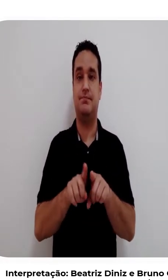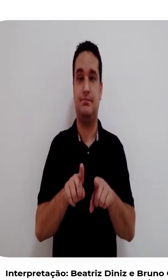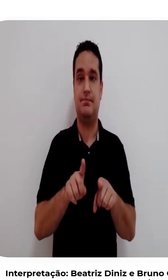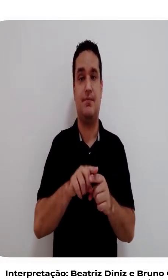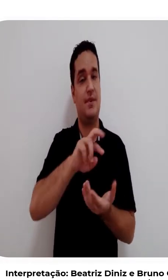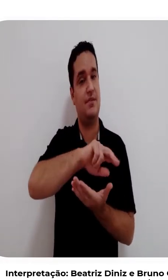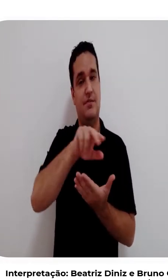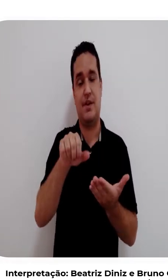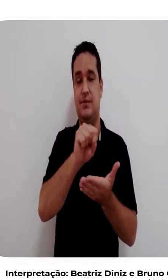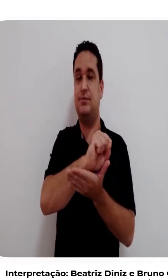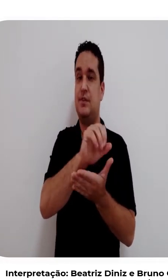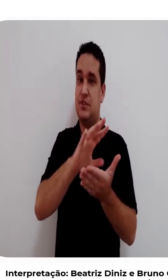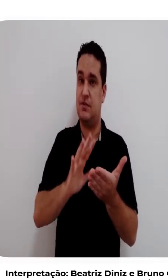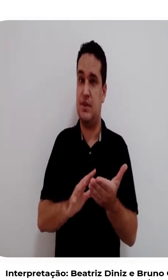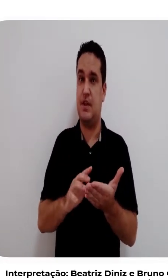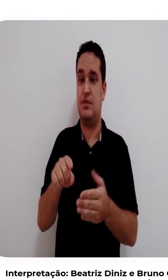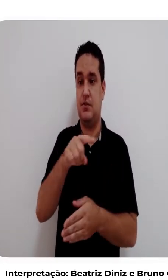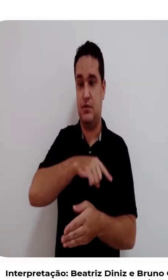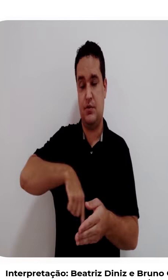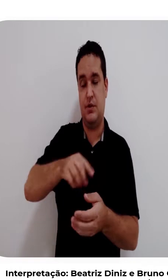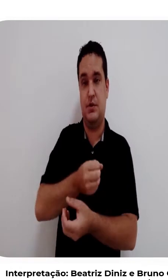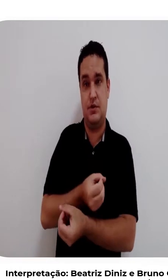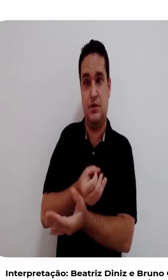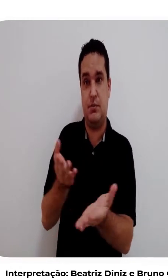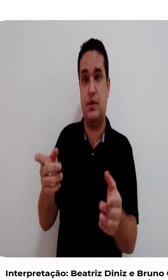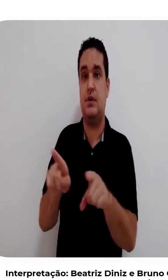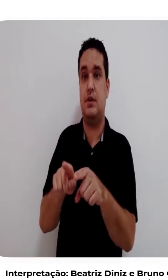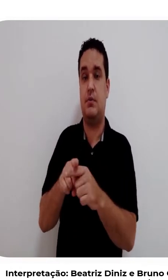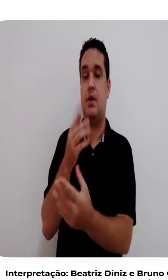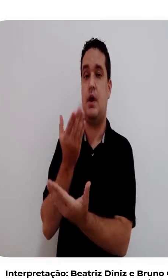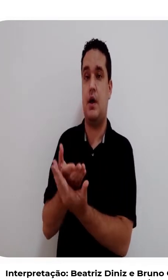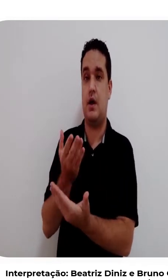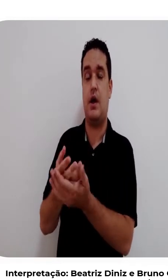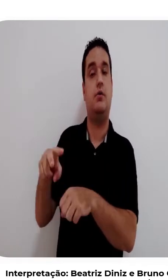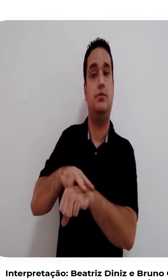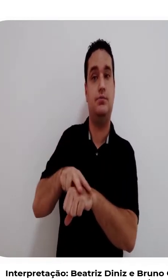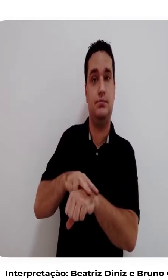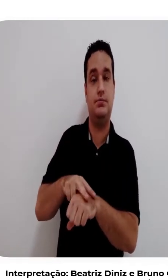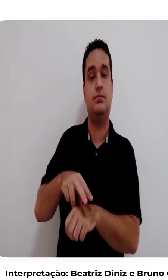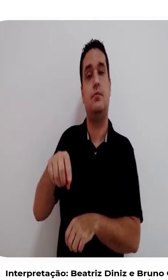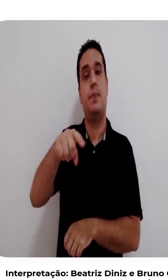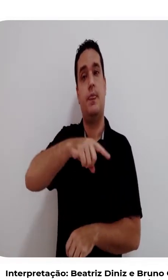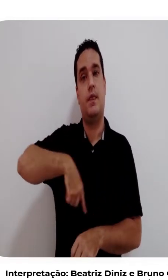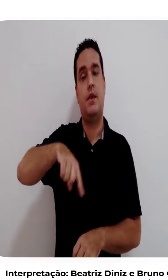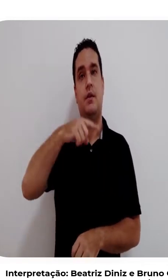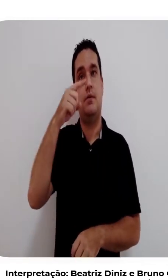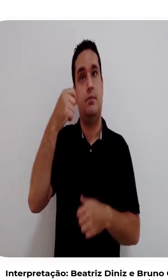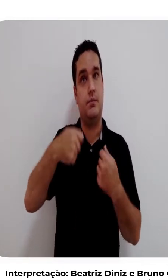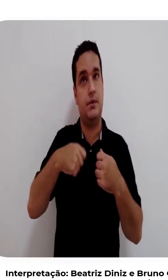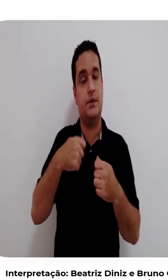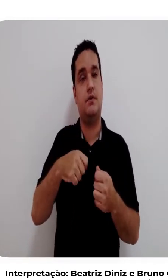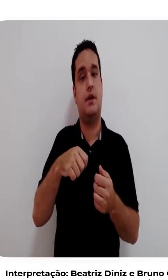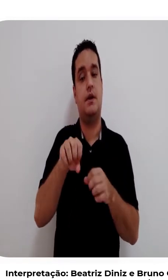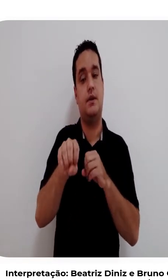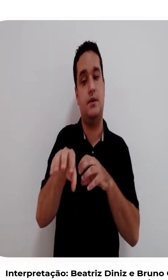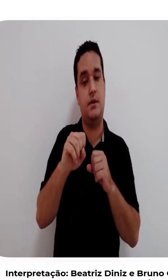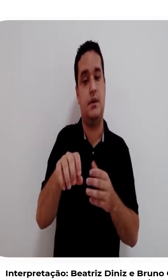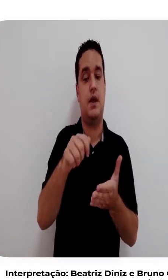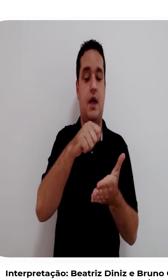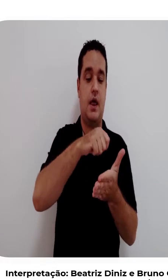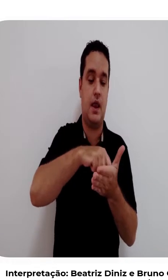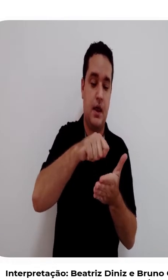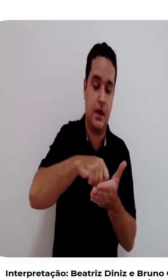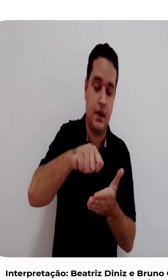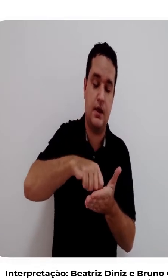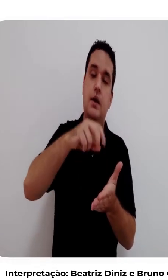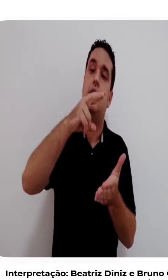Tanto nas atividades enviadas quanto nas aulas online, a gente prioriza também a leitura, a escrita e a matemática, né? Elas